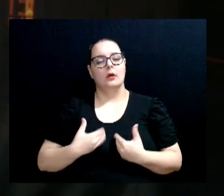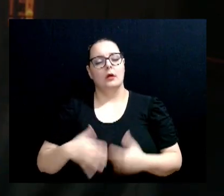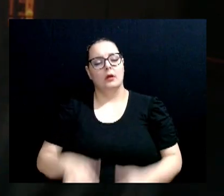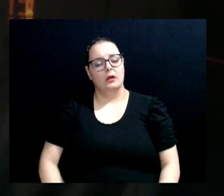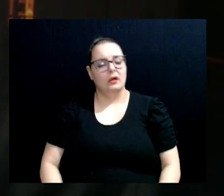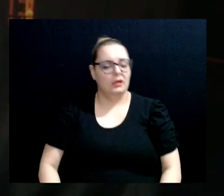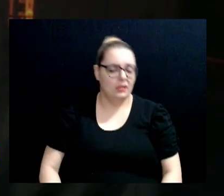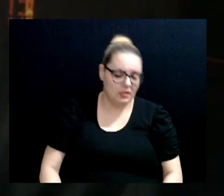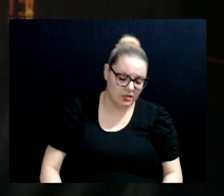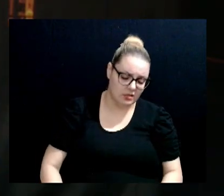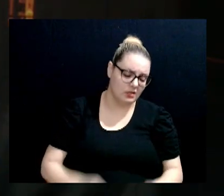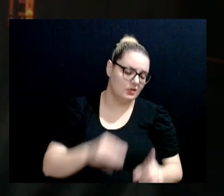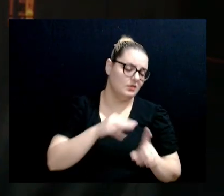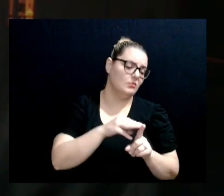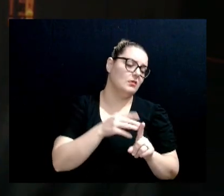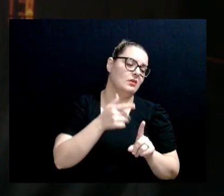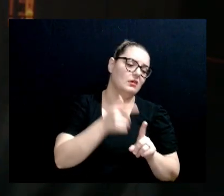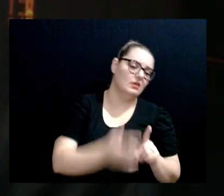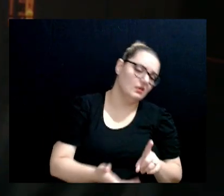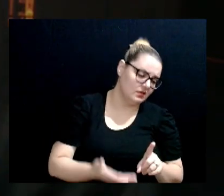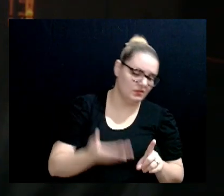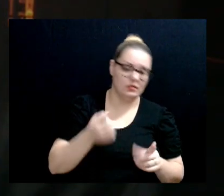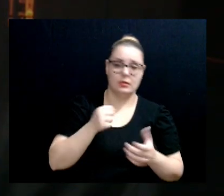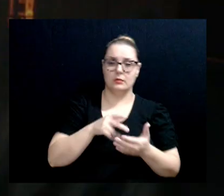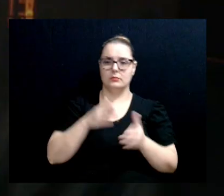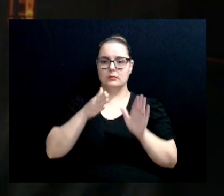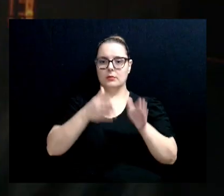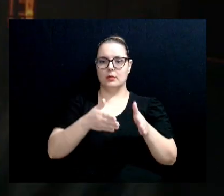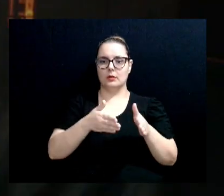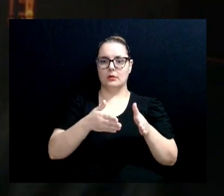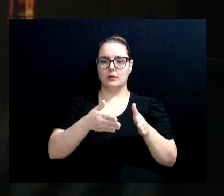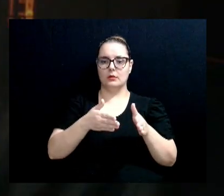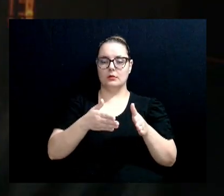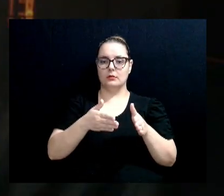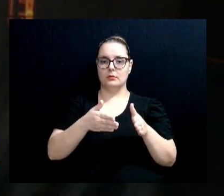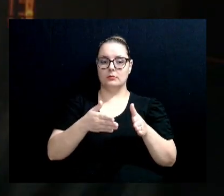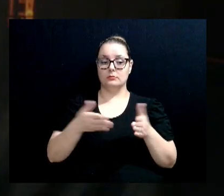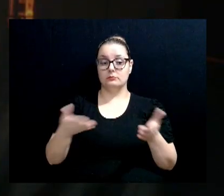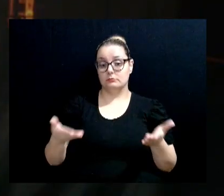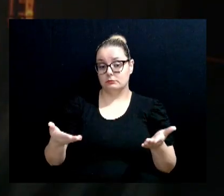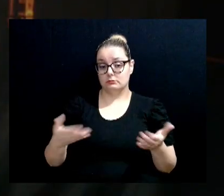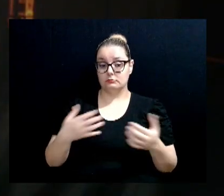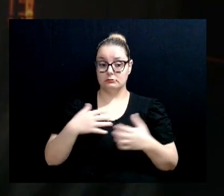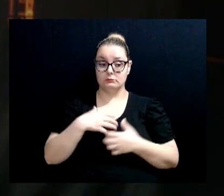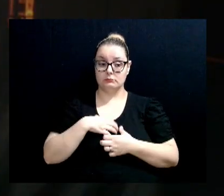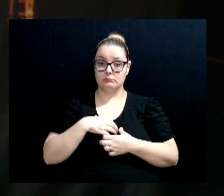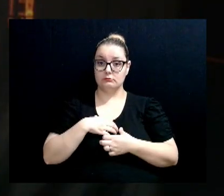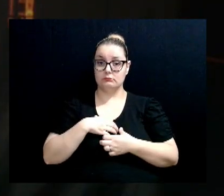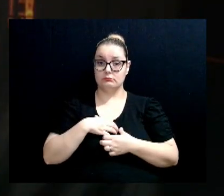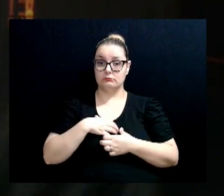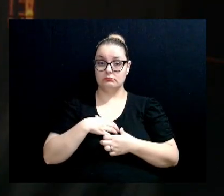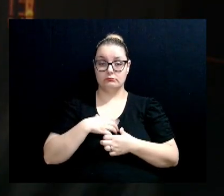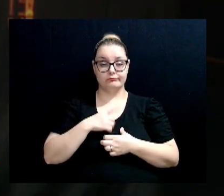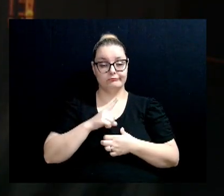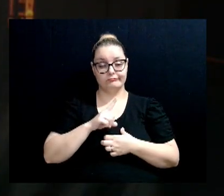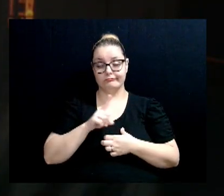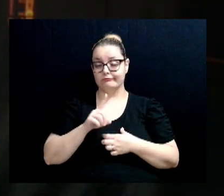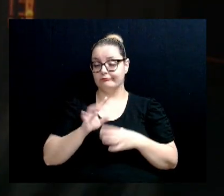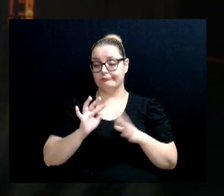meta que está lá no tal do aplicativo, mas aí você se sente infeliz, você não está legal com você